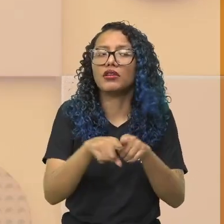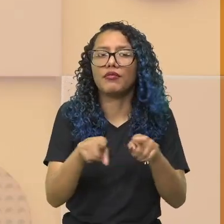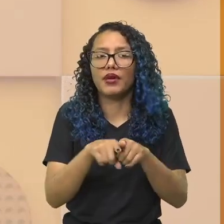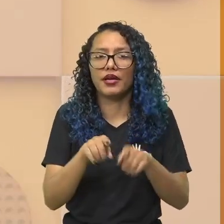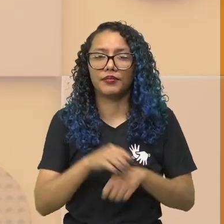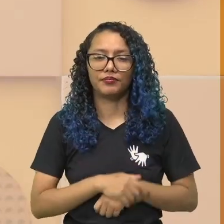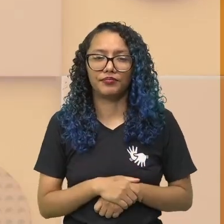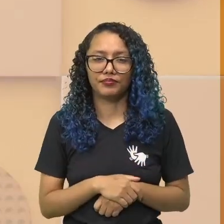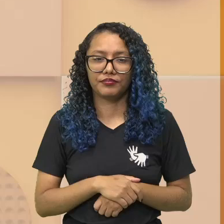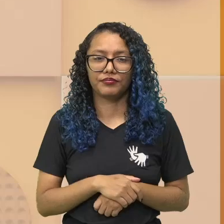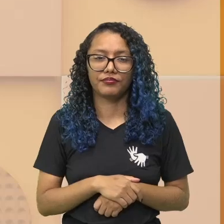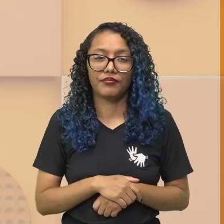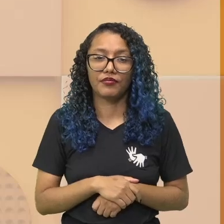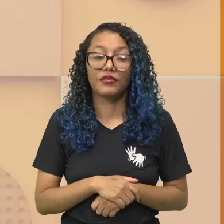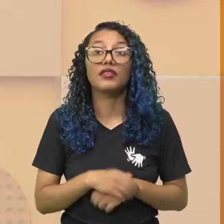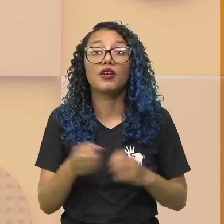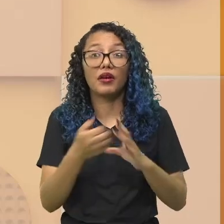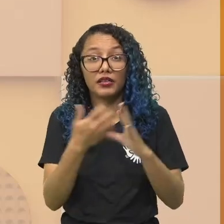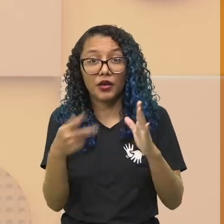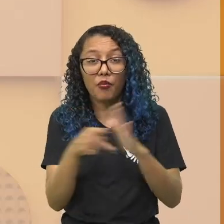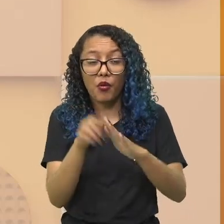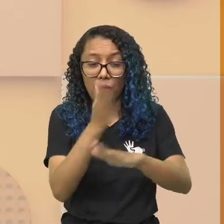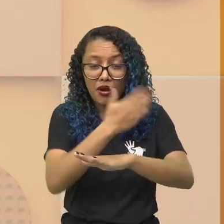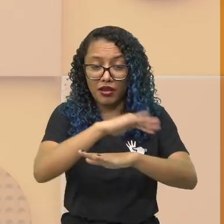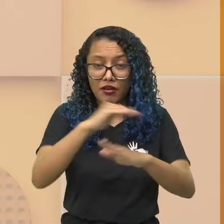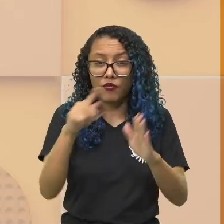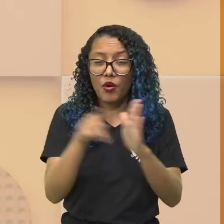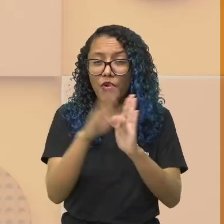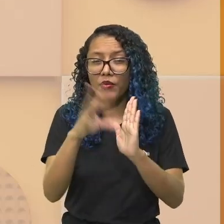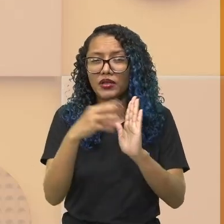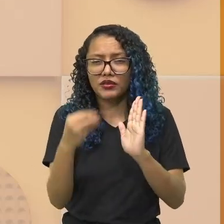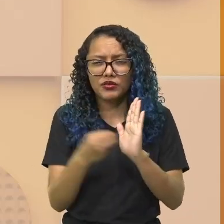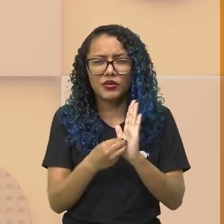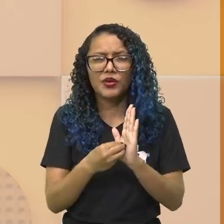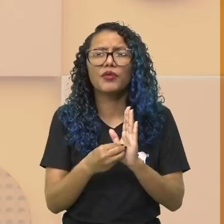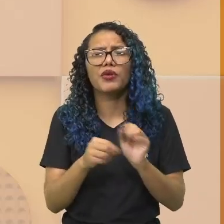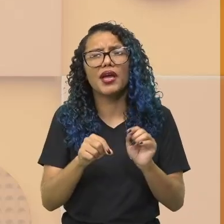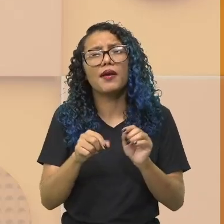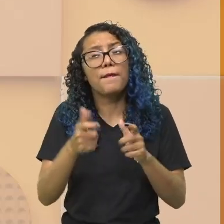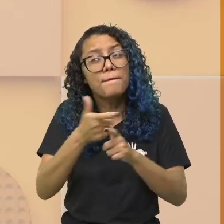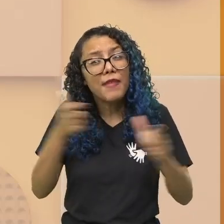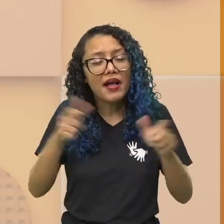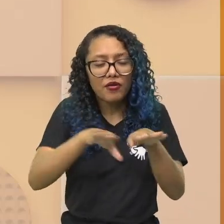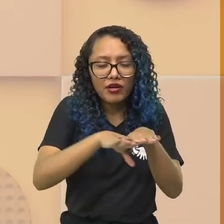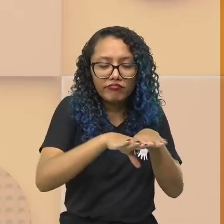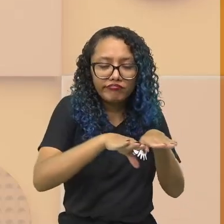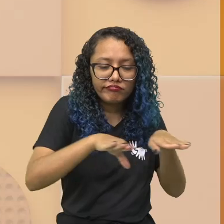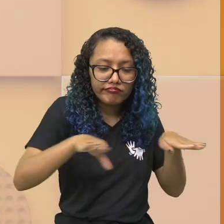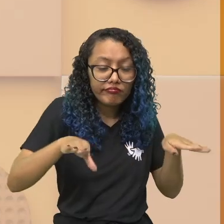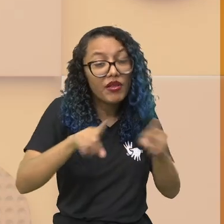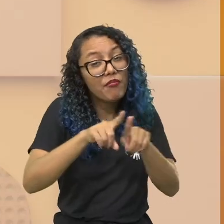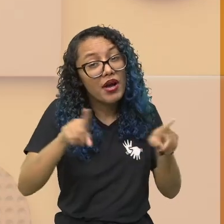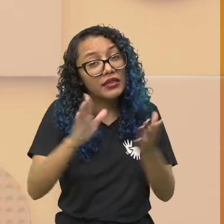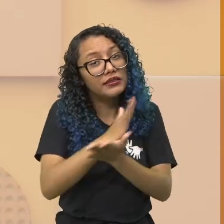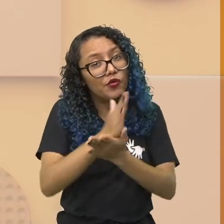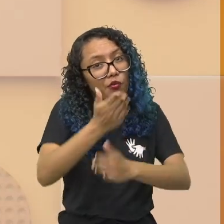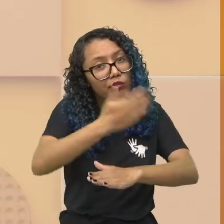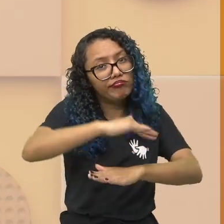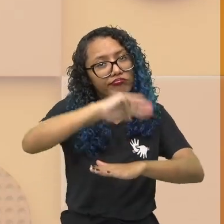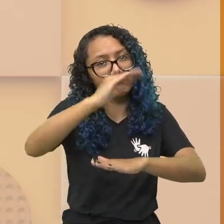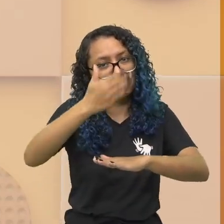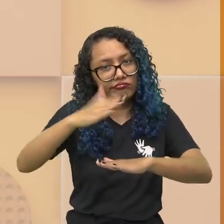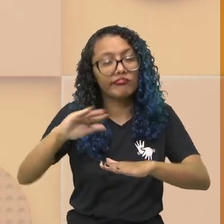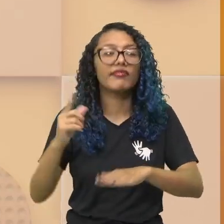Amazônia é baixo, né, áreas de planície, mas tem algumas áreas que são ali um pouquinho mais elevadas. Beleza,